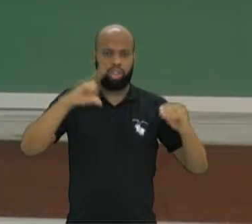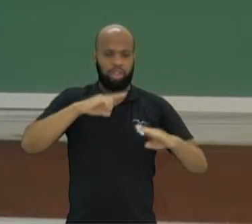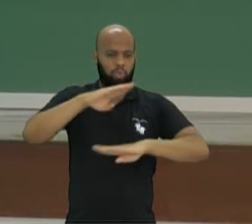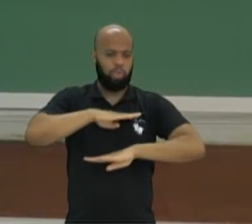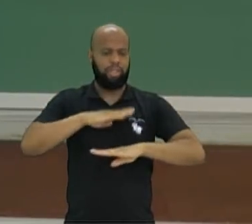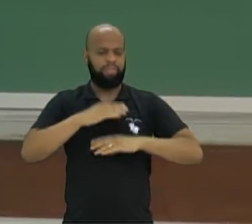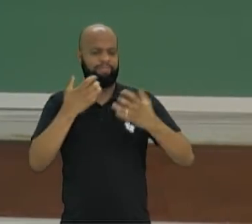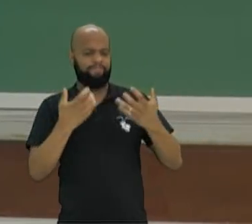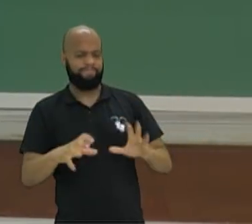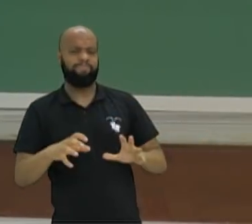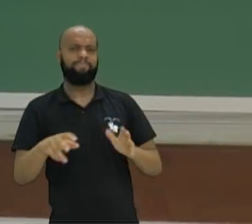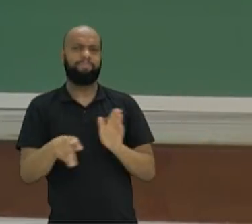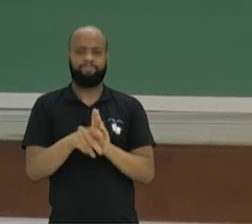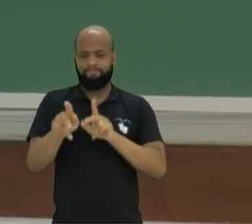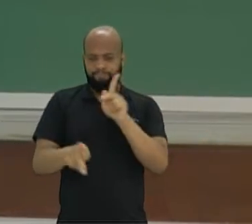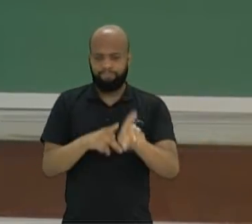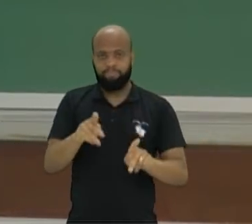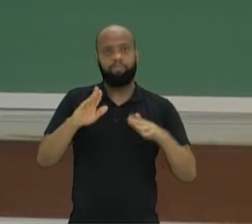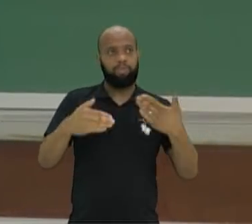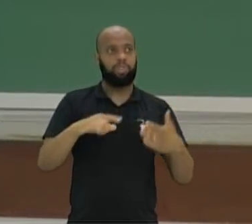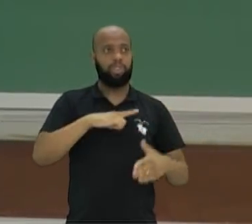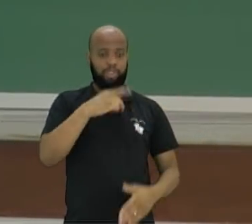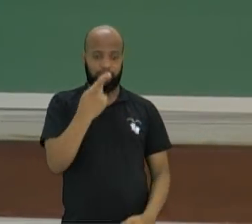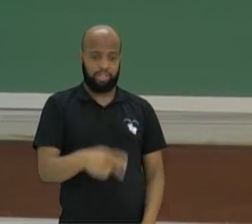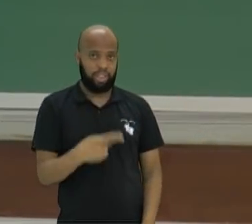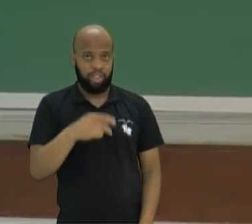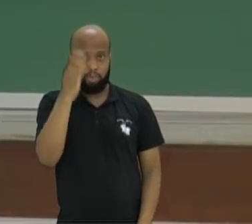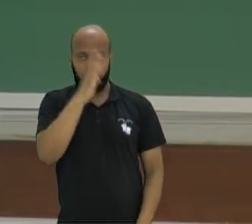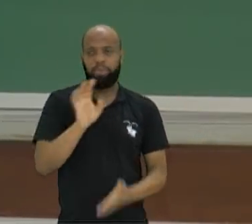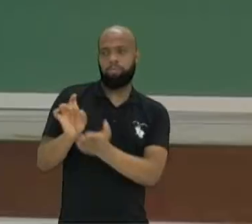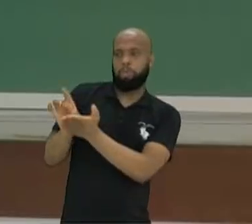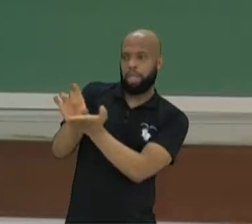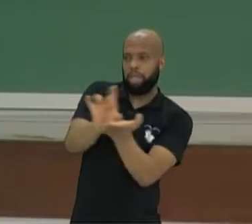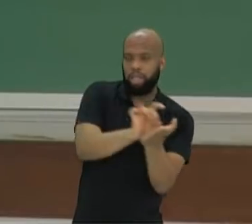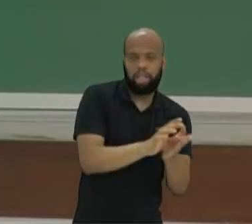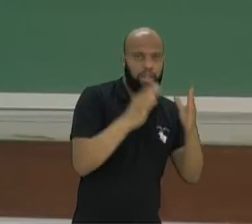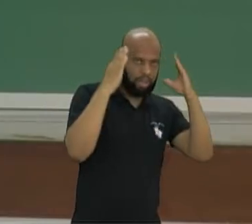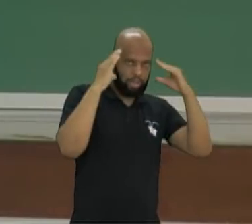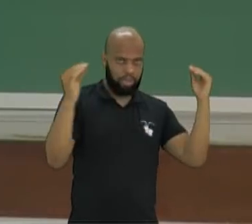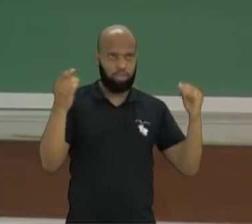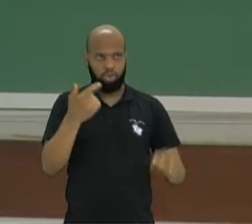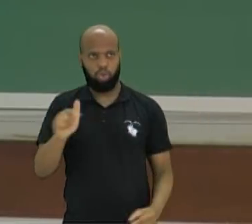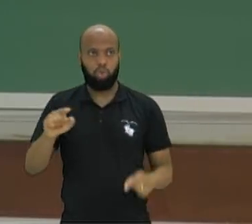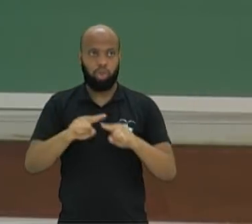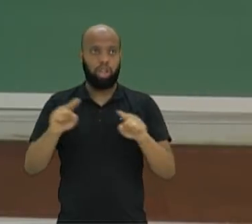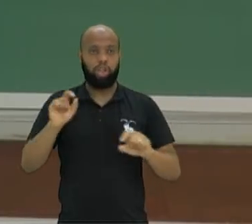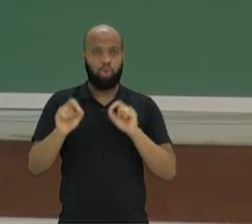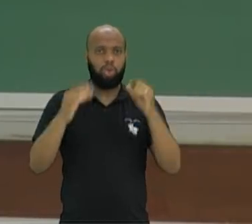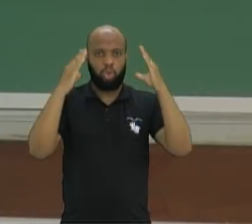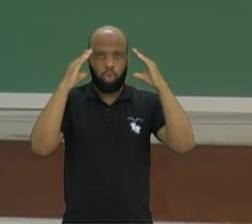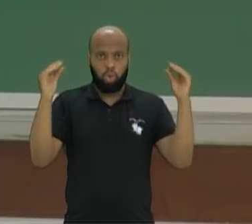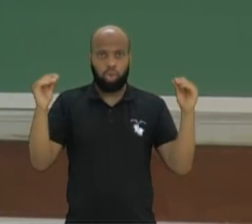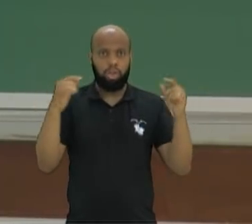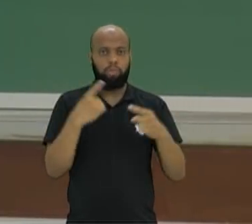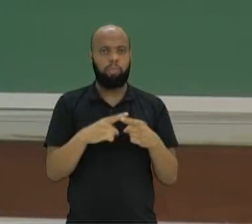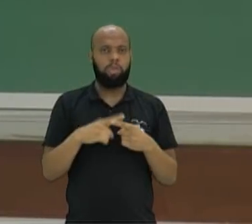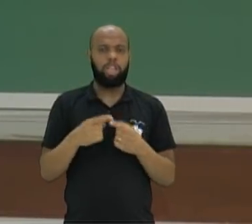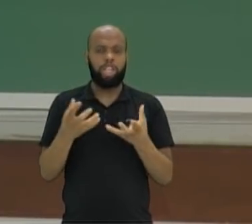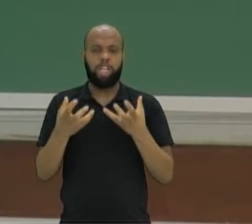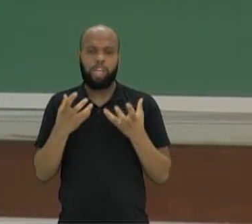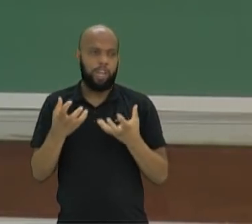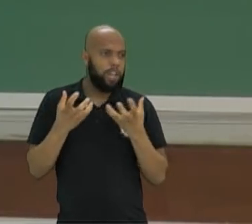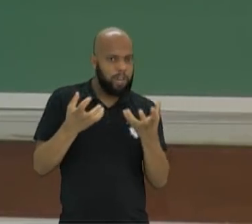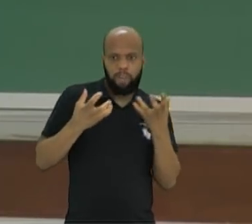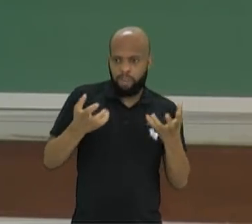de insatisfação popular e os próprios lusos brasileiros vão conseguir expulsar os holandeses da região de novo. Mas os próprios holandeses, por ganância,